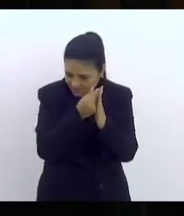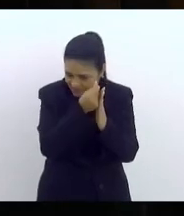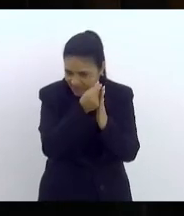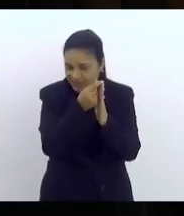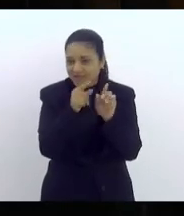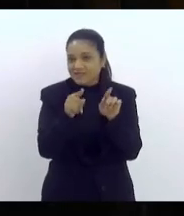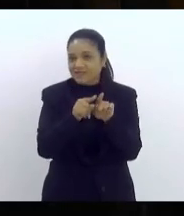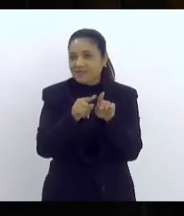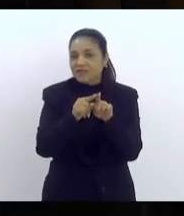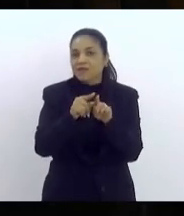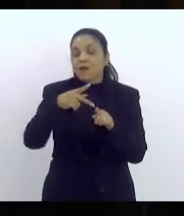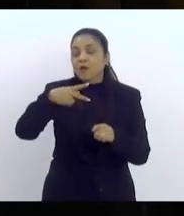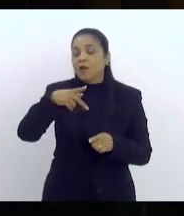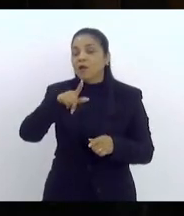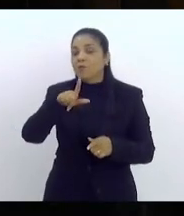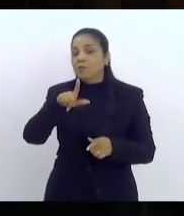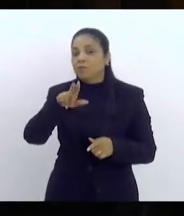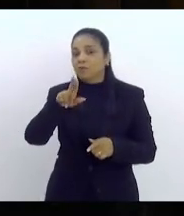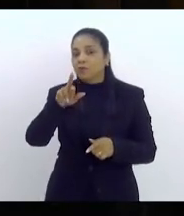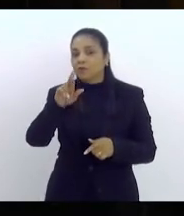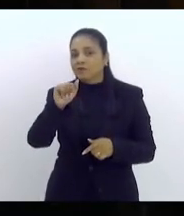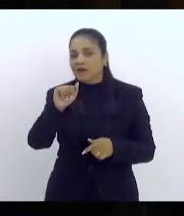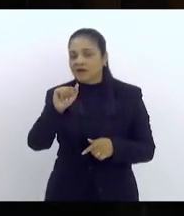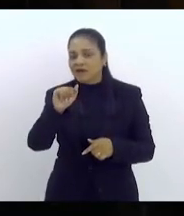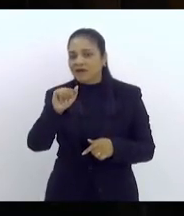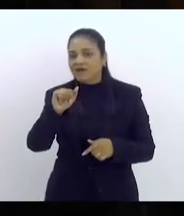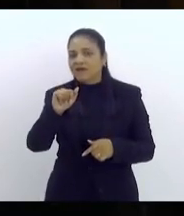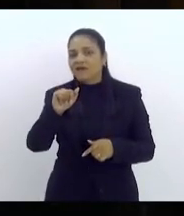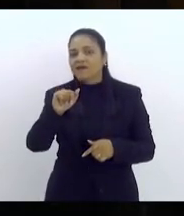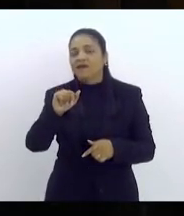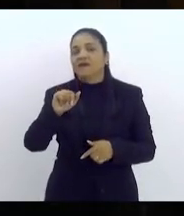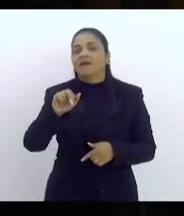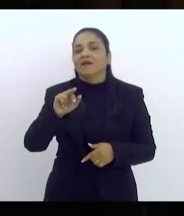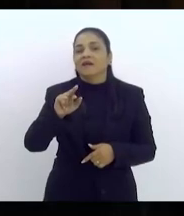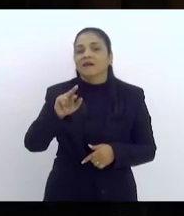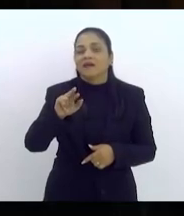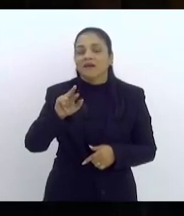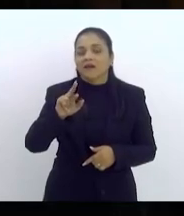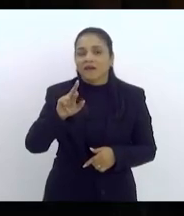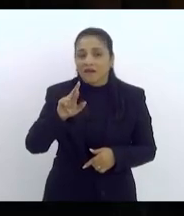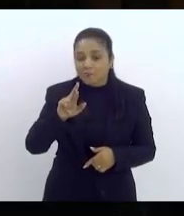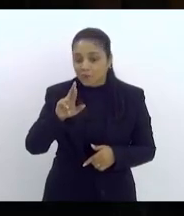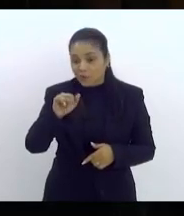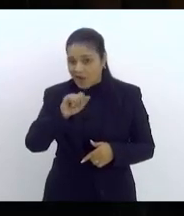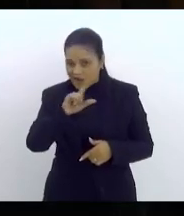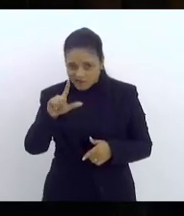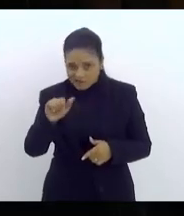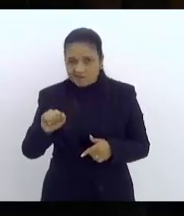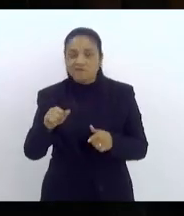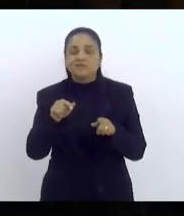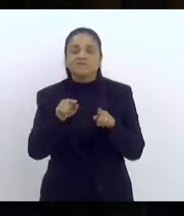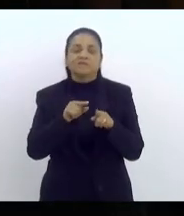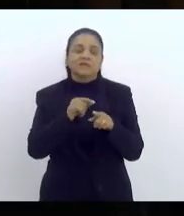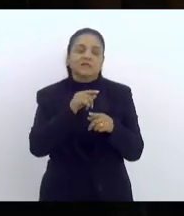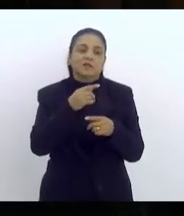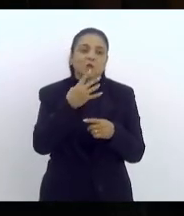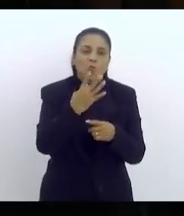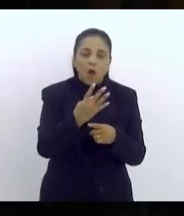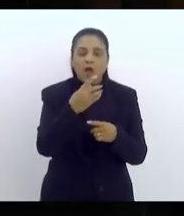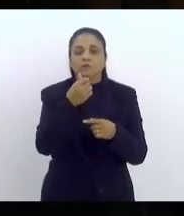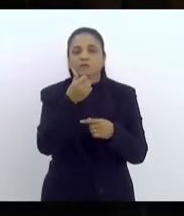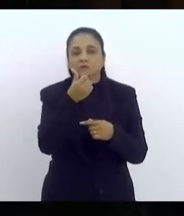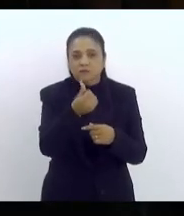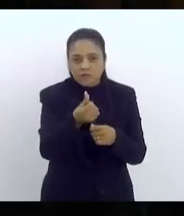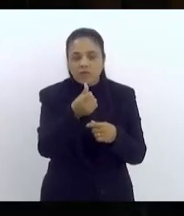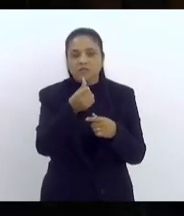construindo um horizonte de 30 anos de planejamento fatiado pelos 4, 5, 6 planos plurianuais